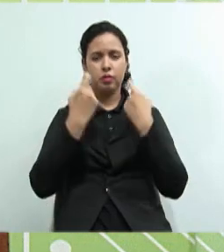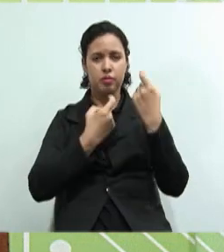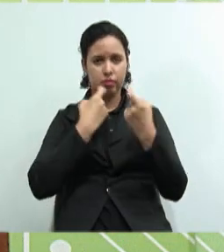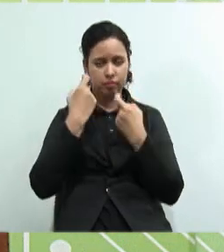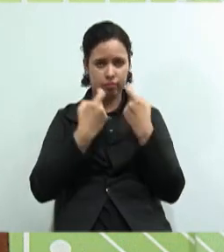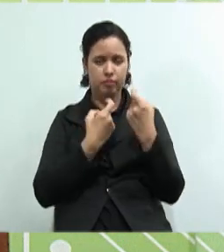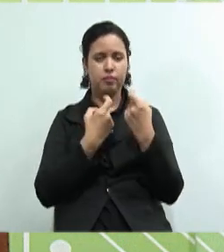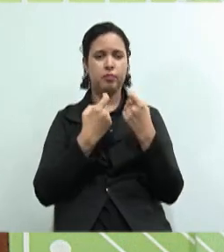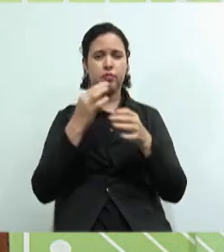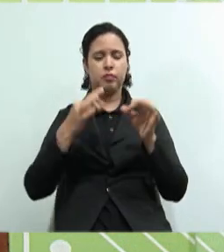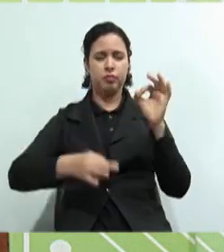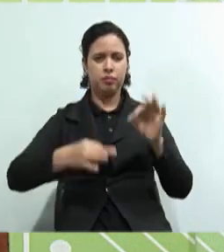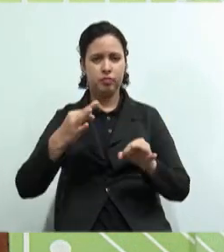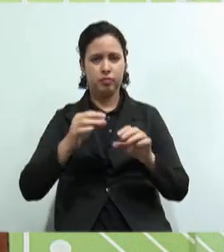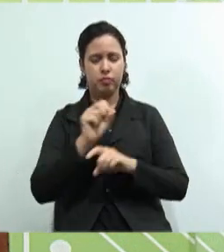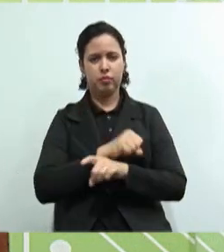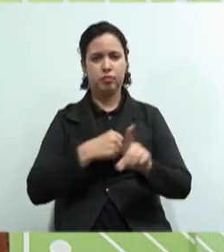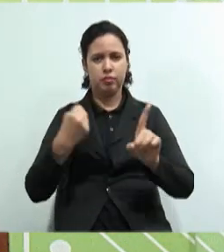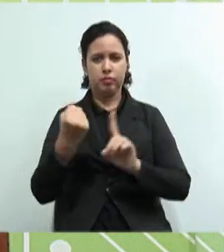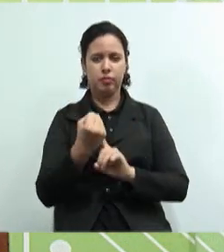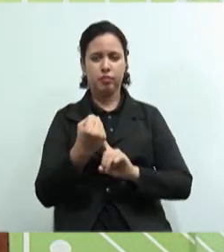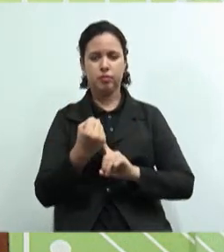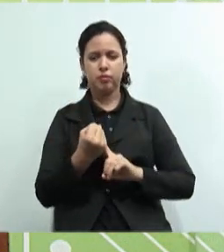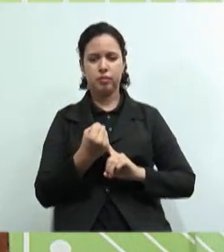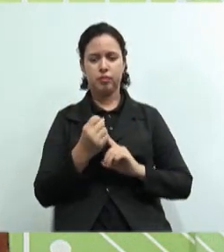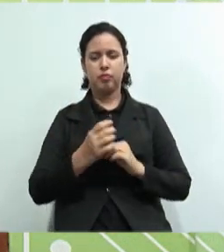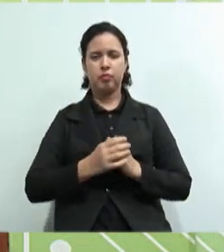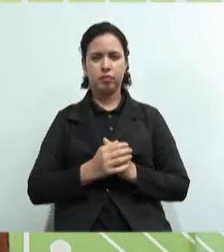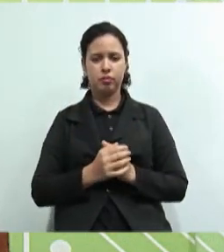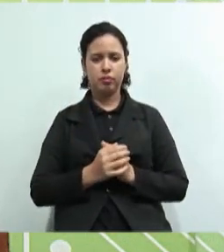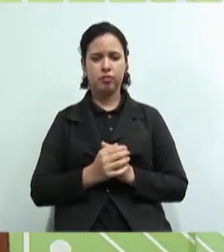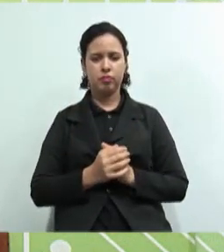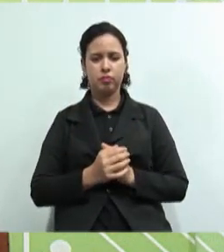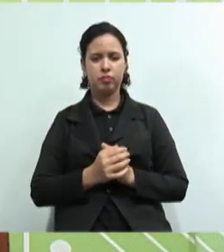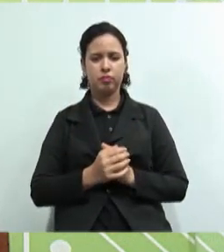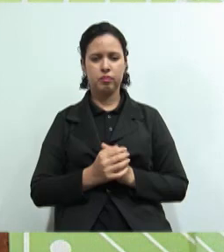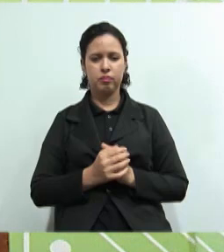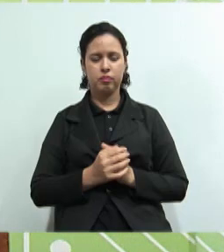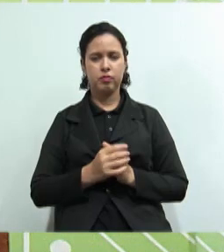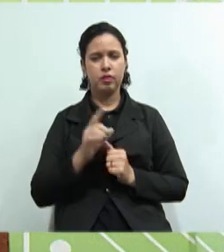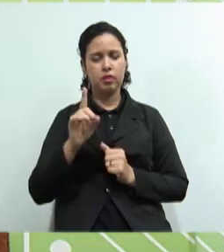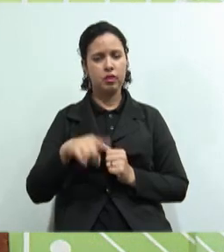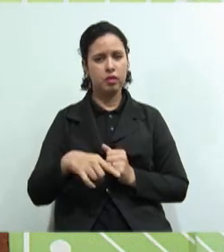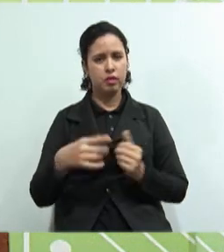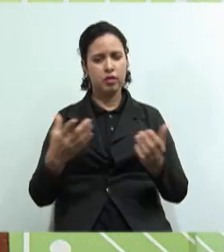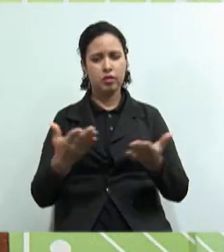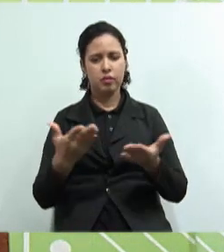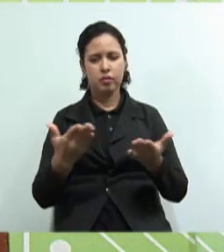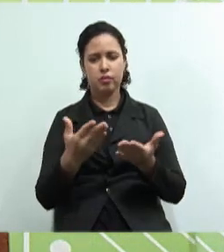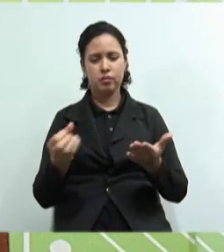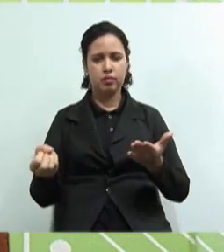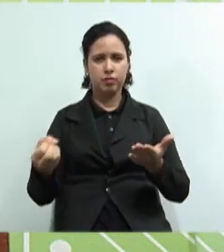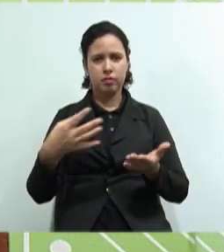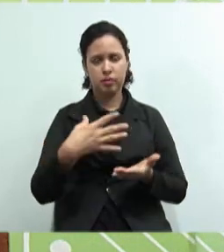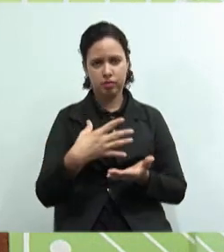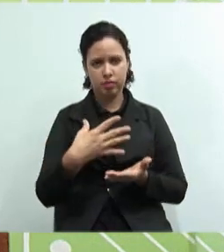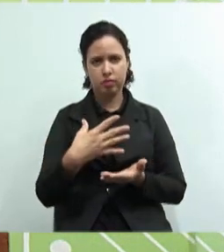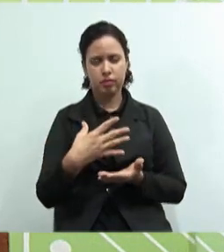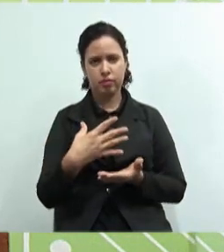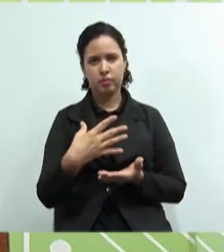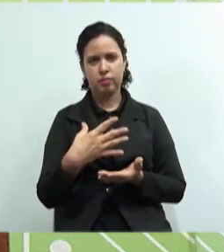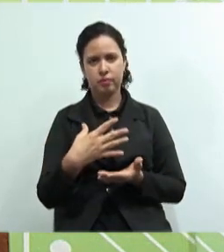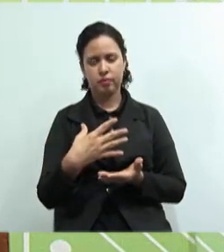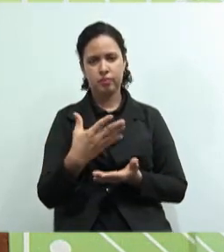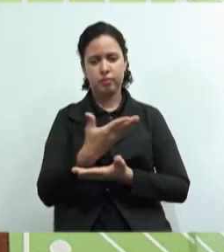social, preocupar-se com o impacto ambiental. Então é uma tendência muito contemporânea, muito moderna, das